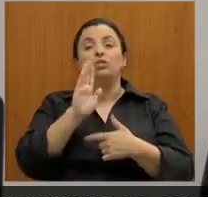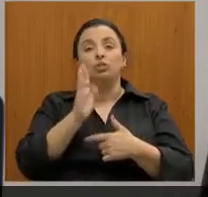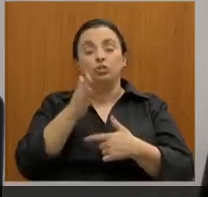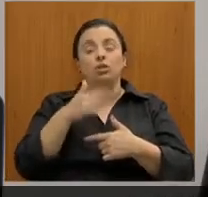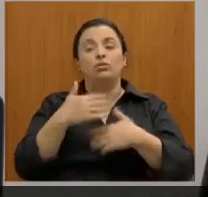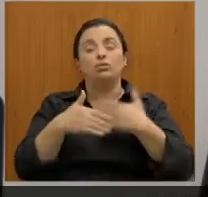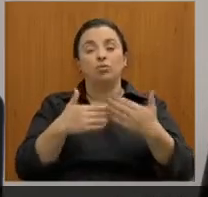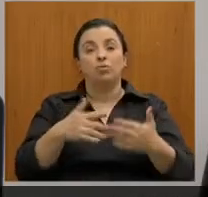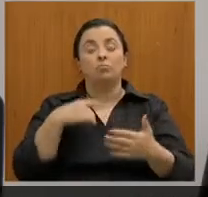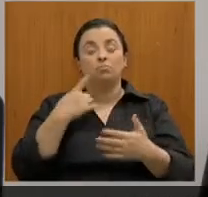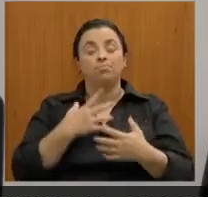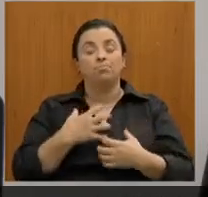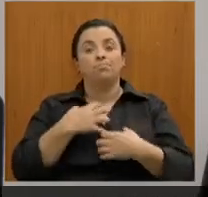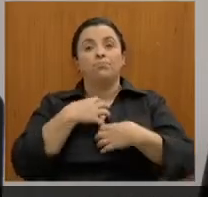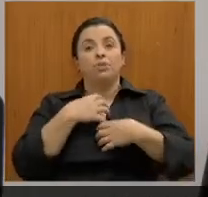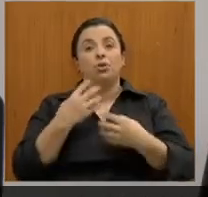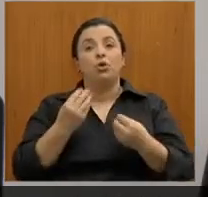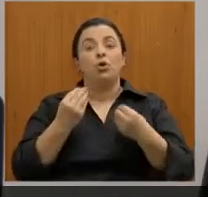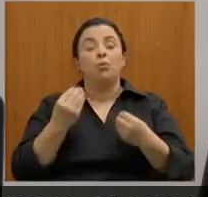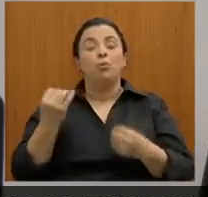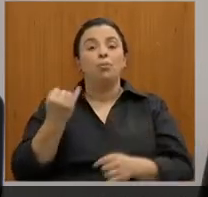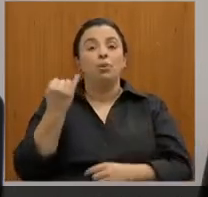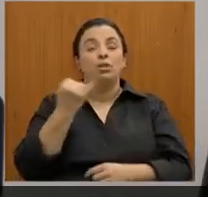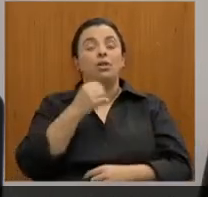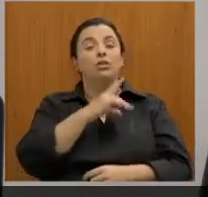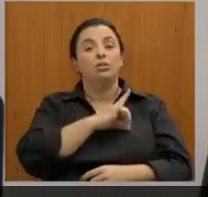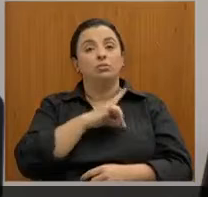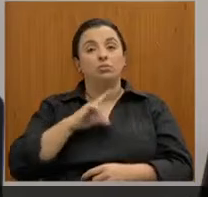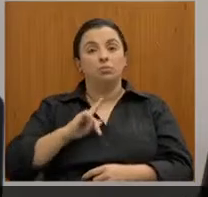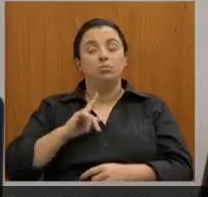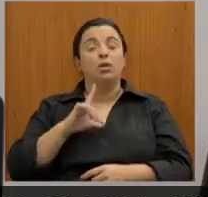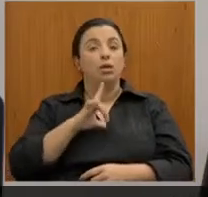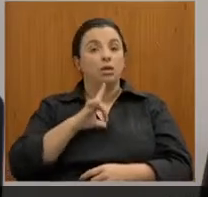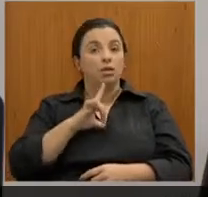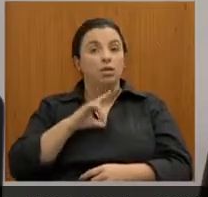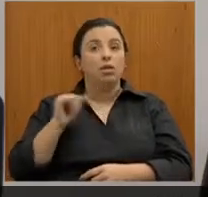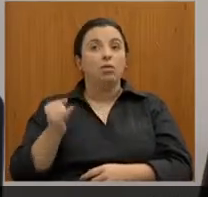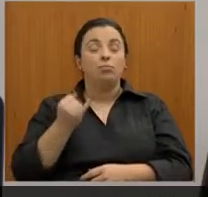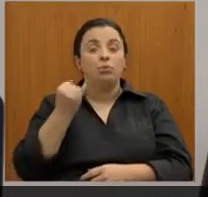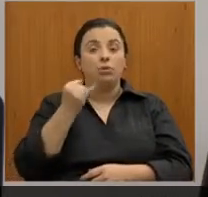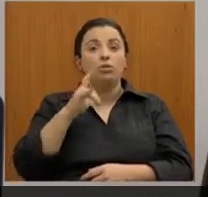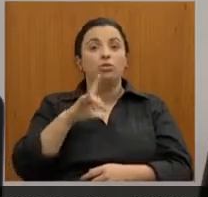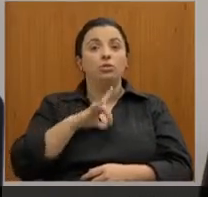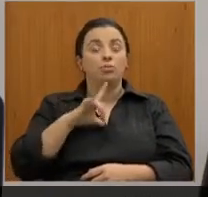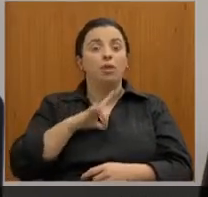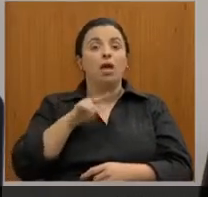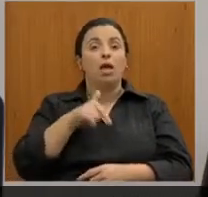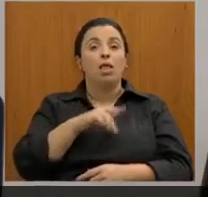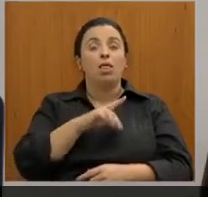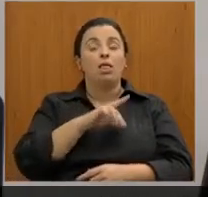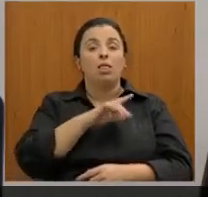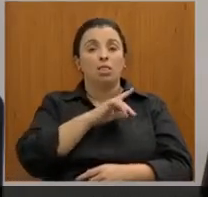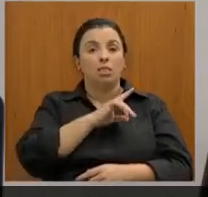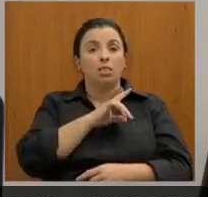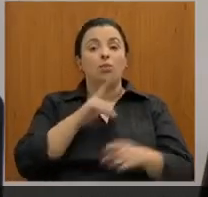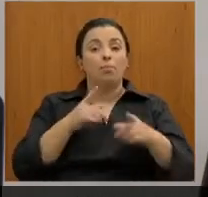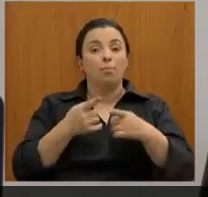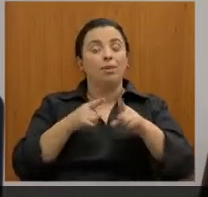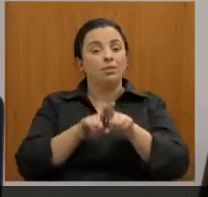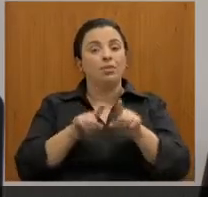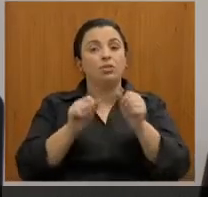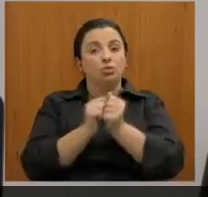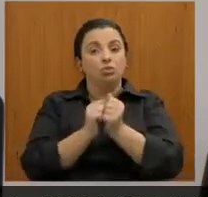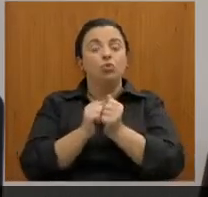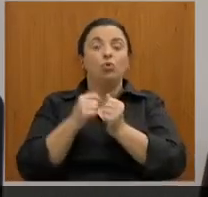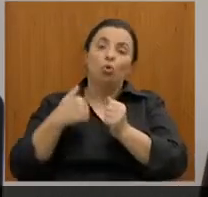impactado assim como que é importante ter a defensoria E como que é importante ter a defensoria conosco nessa luta né